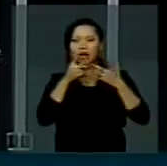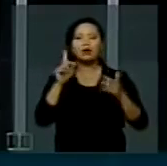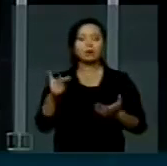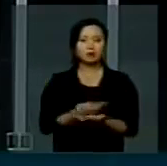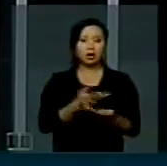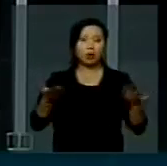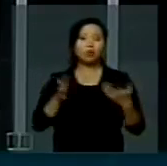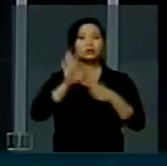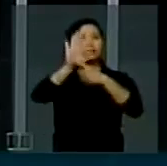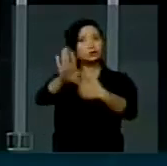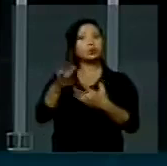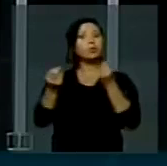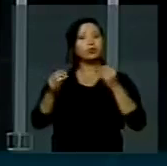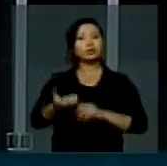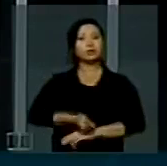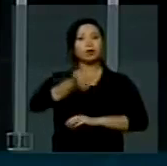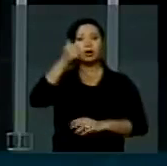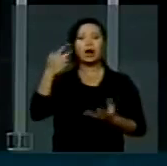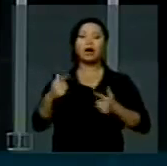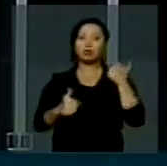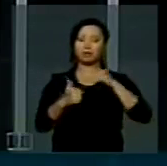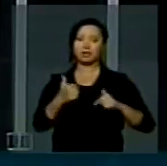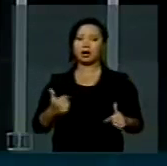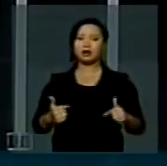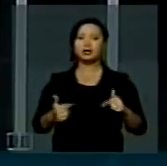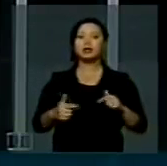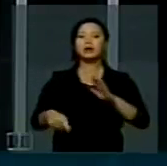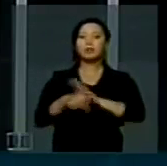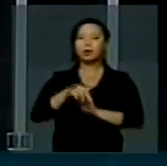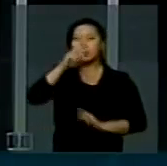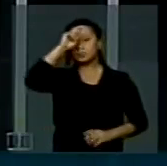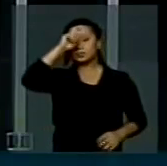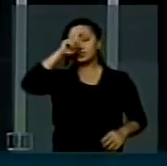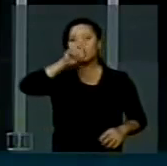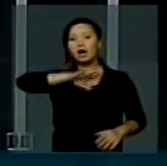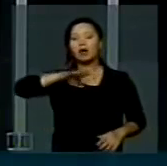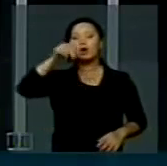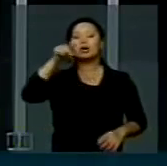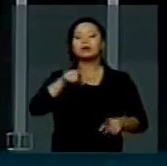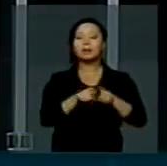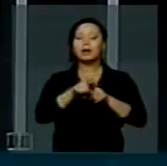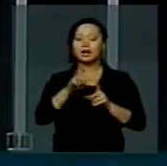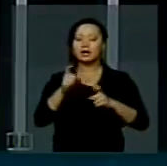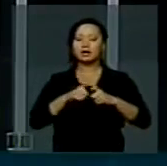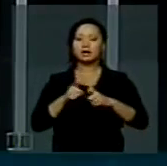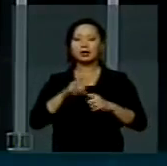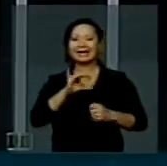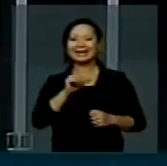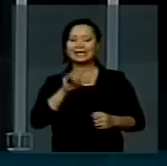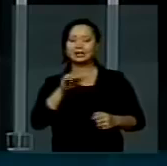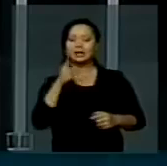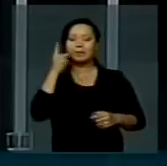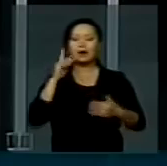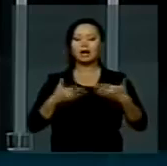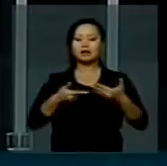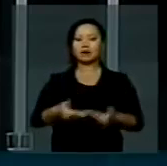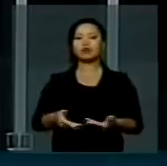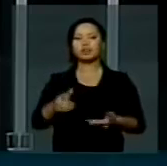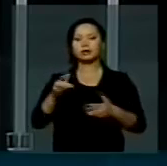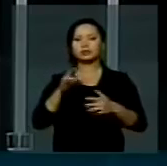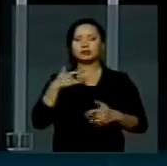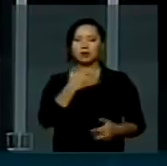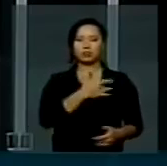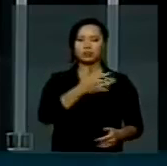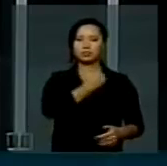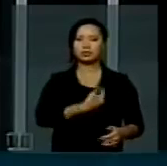melhorado significativamente o trabalho das hospitais de clínicas no atendimento, no suporte ao atendimento à saúde pública de todo o